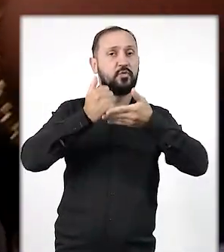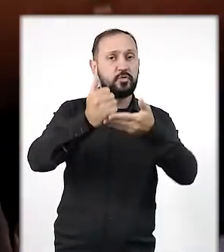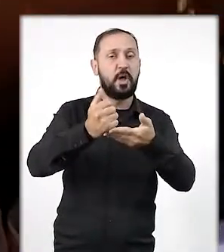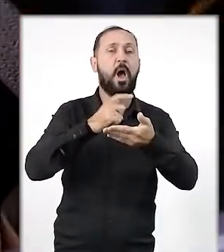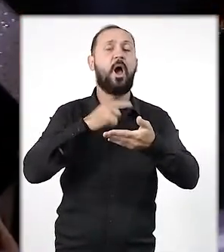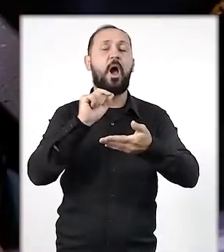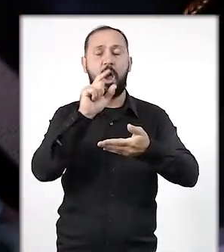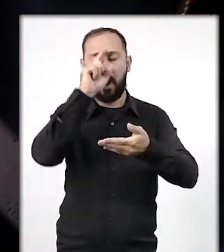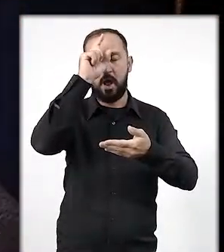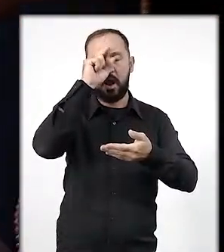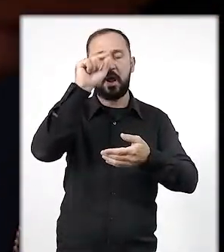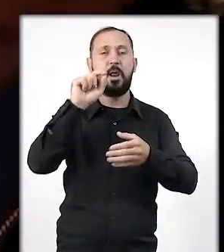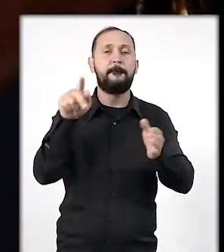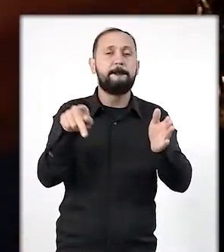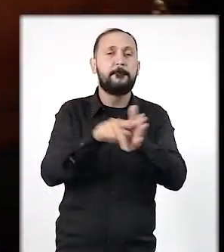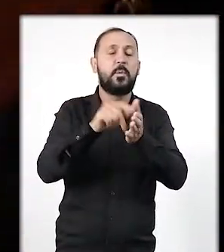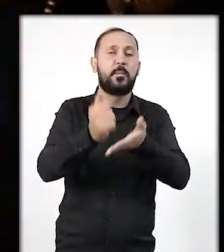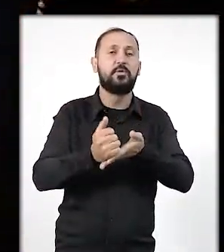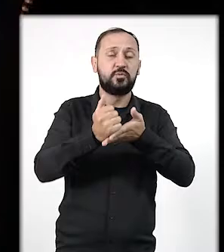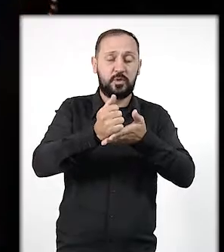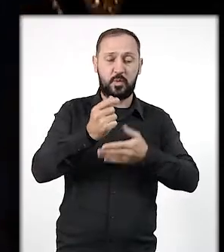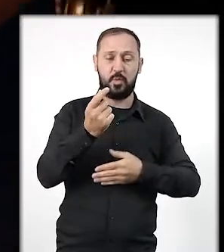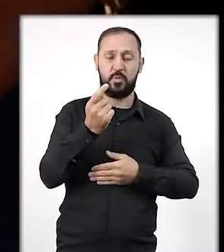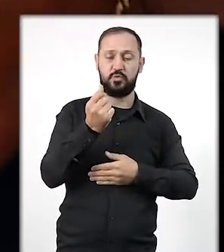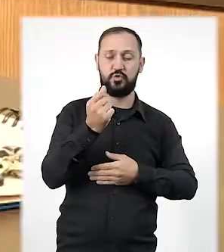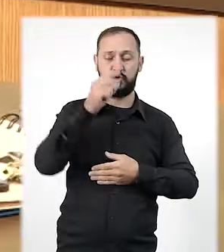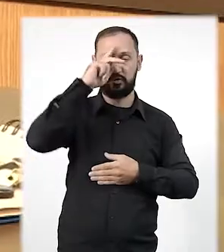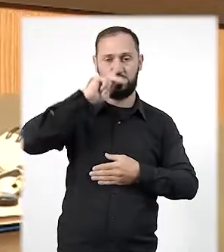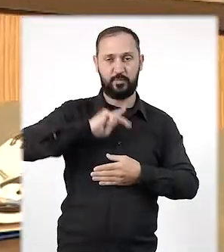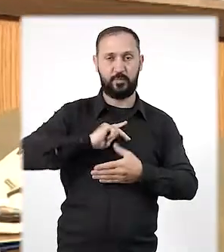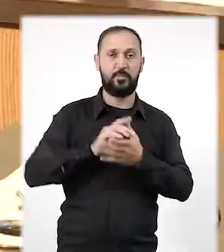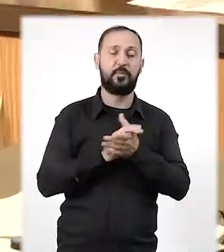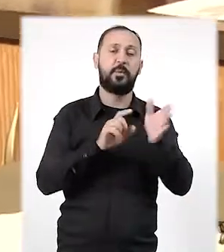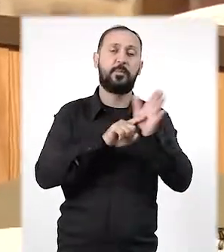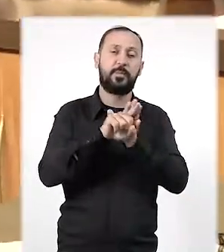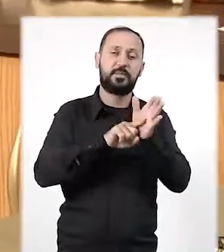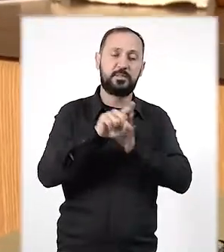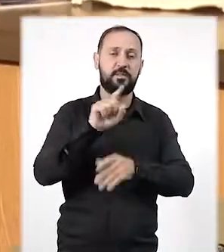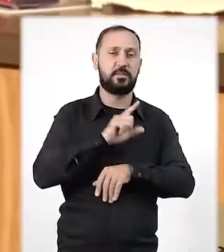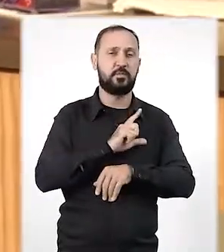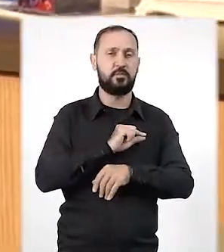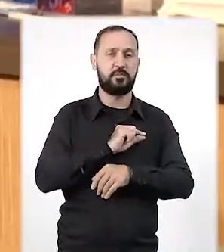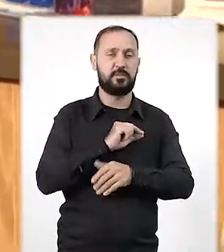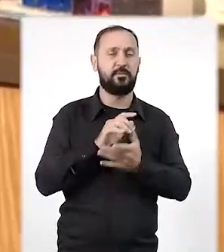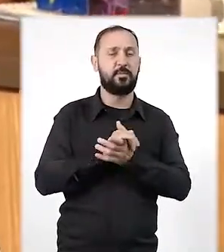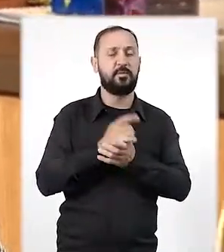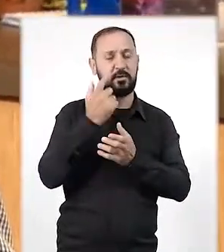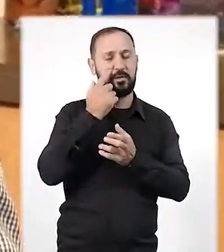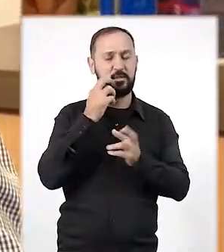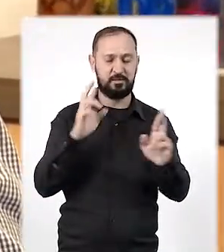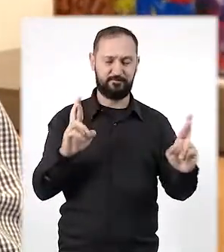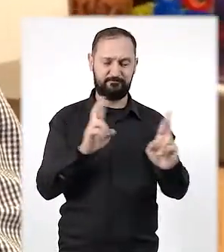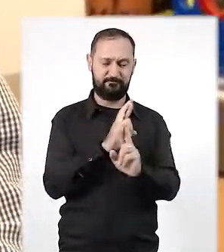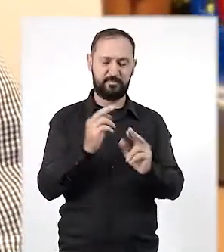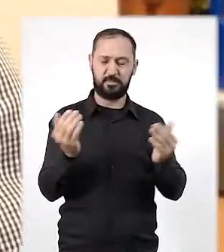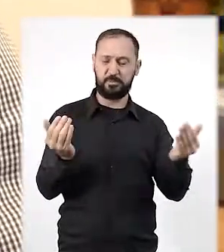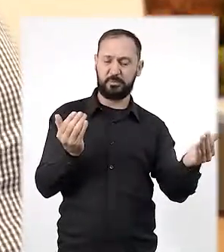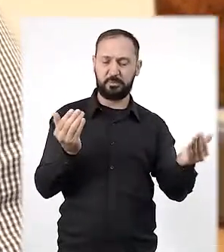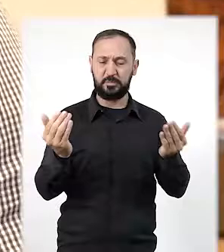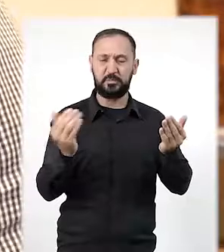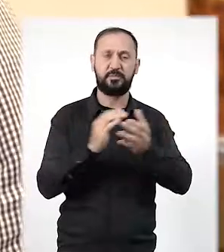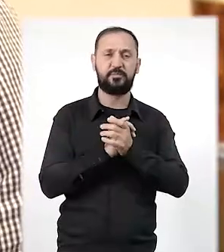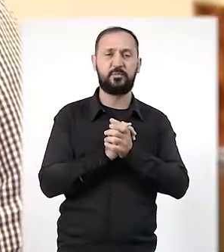assim, elaborar a melhor forma de lidar com seu dinheiro. Uma pesquisa da UCDB procurou encontrar relação entre essas